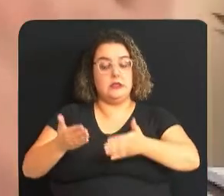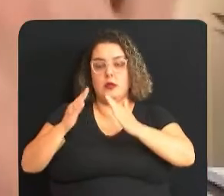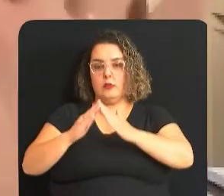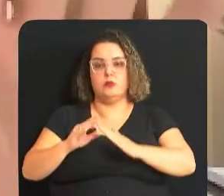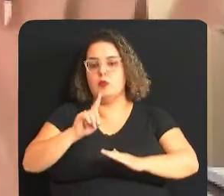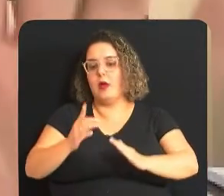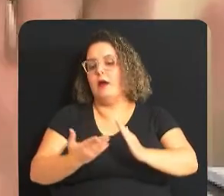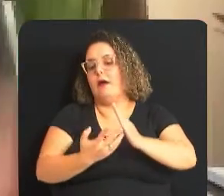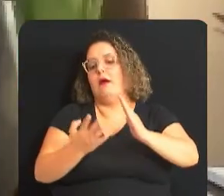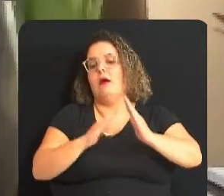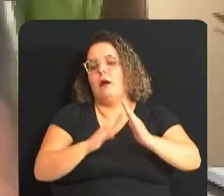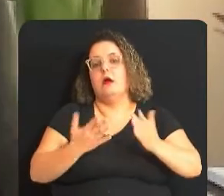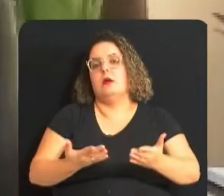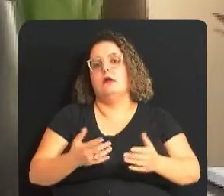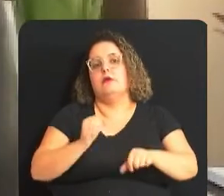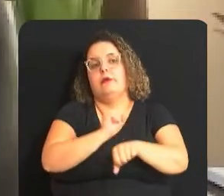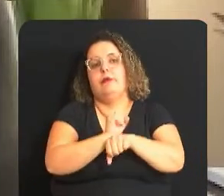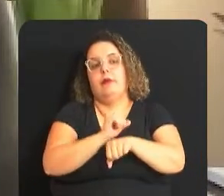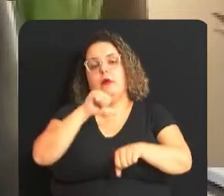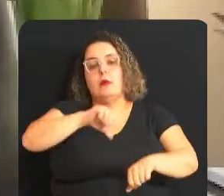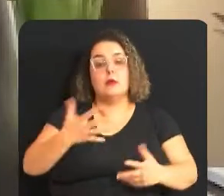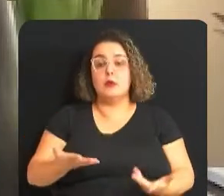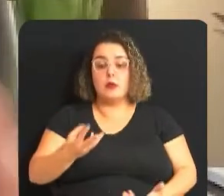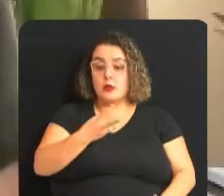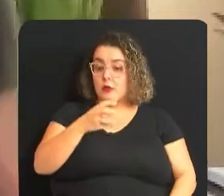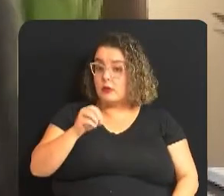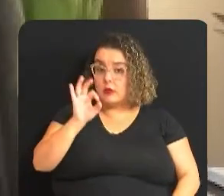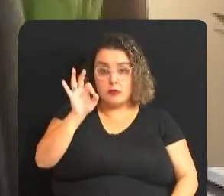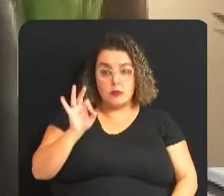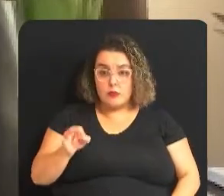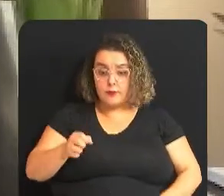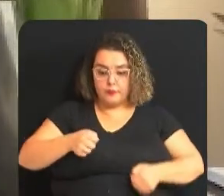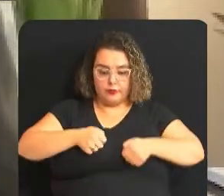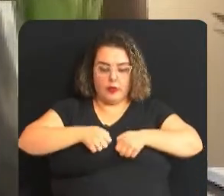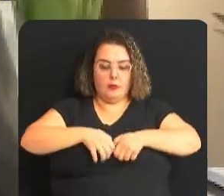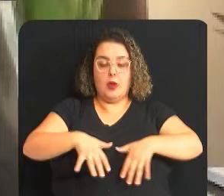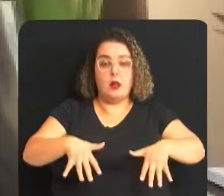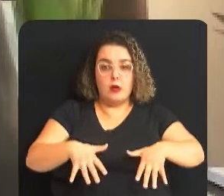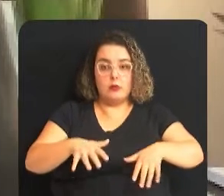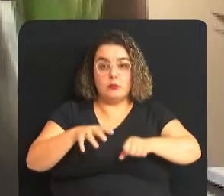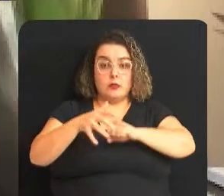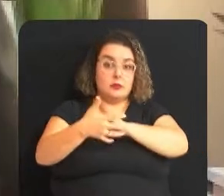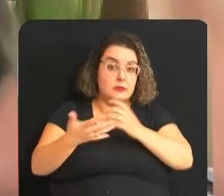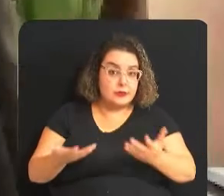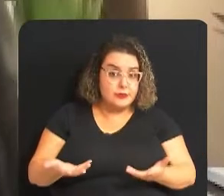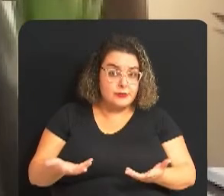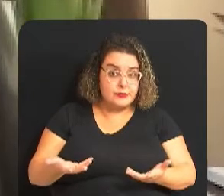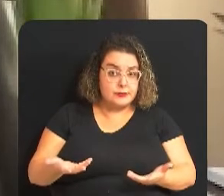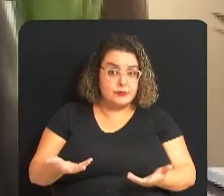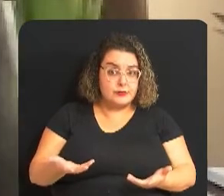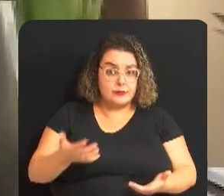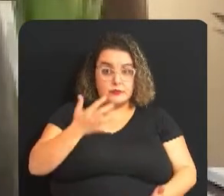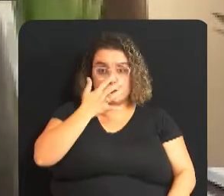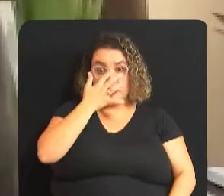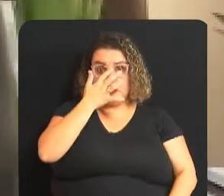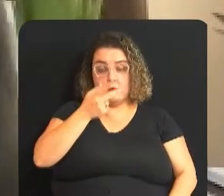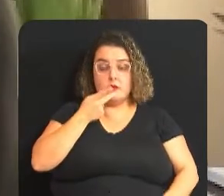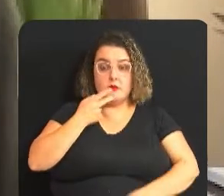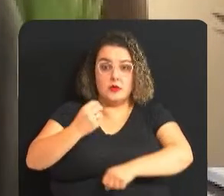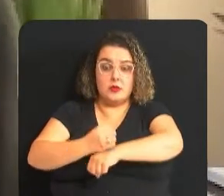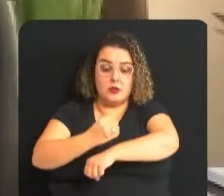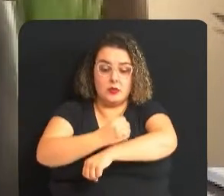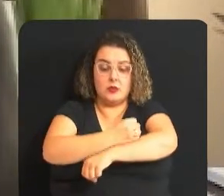em casa e espera ficar ruim. Mas 30% era por diarreia pelo bichinho. né? Alguém falou do sarampo, né? Da